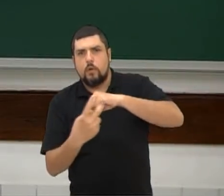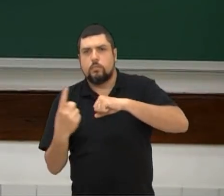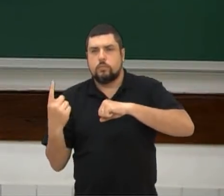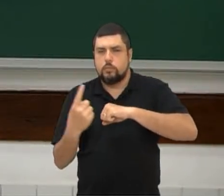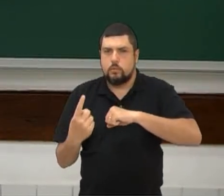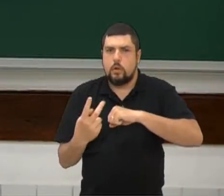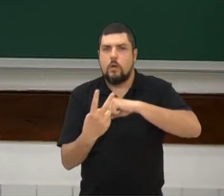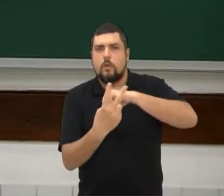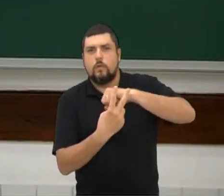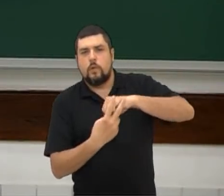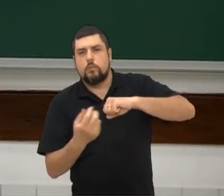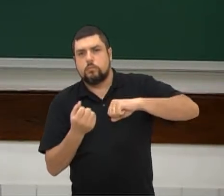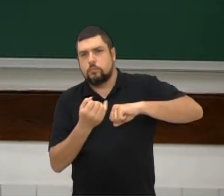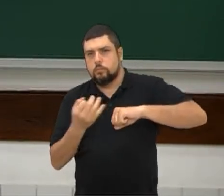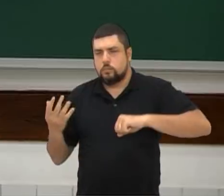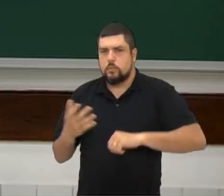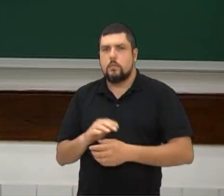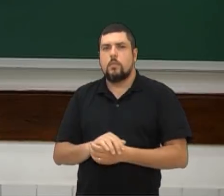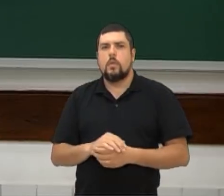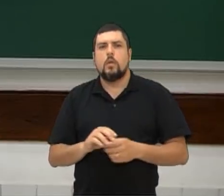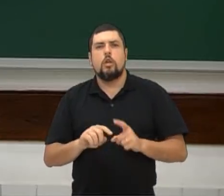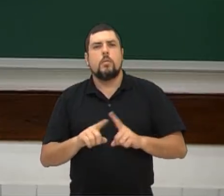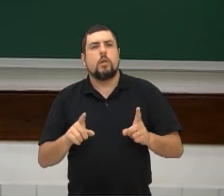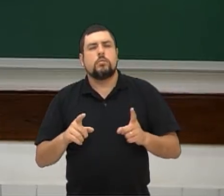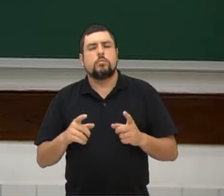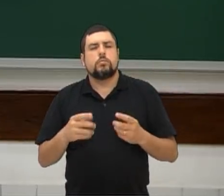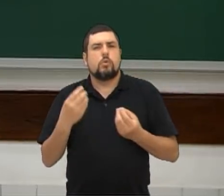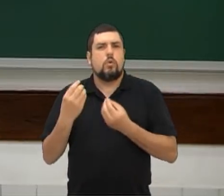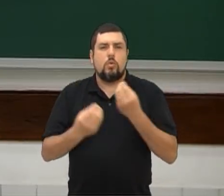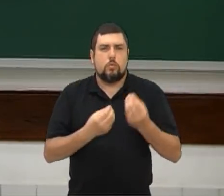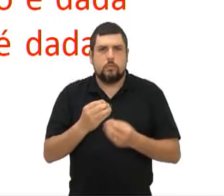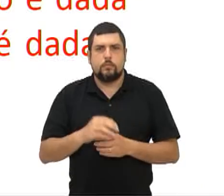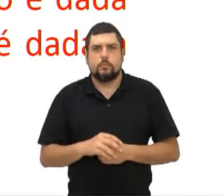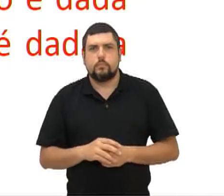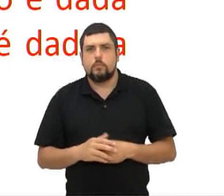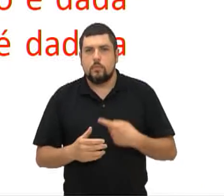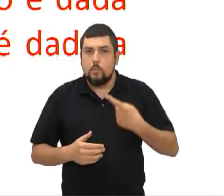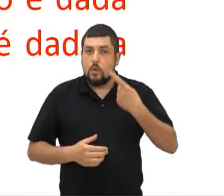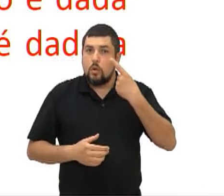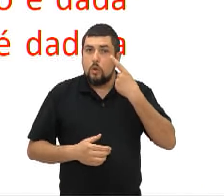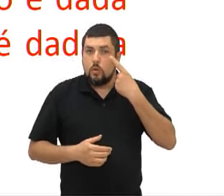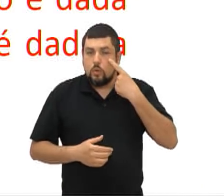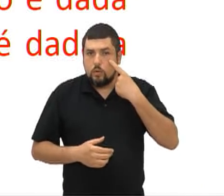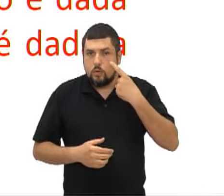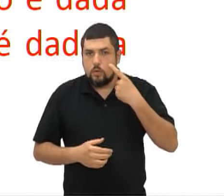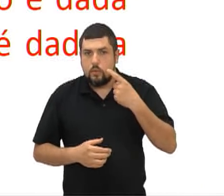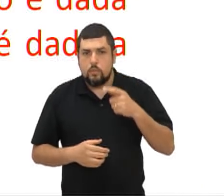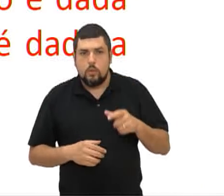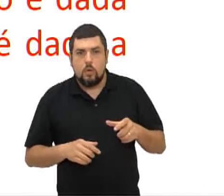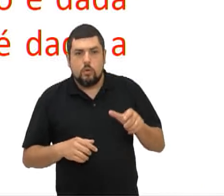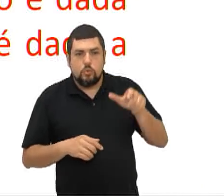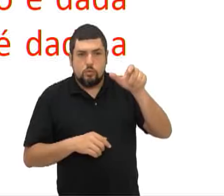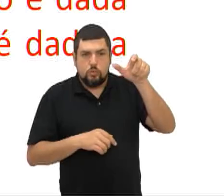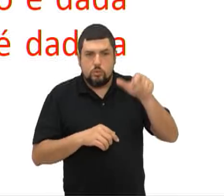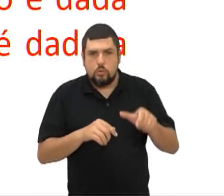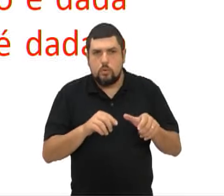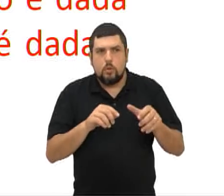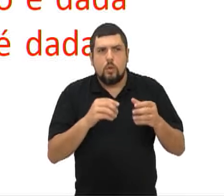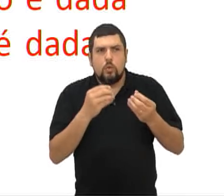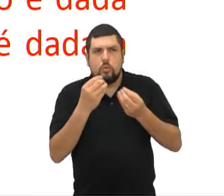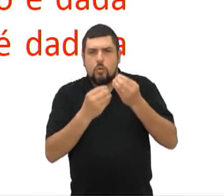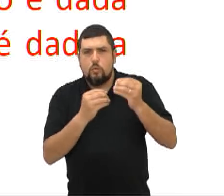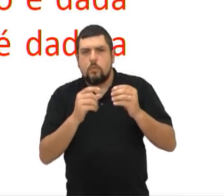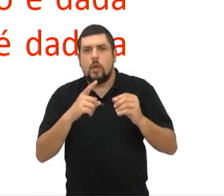Mas o que será que traz de ideia diferente? Olha só, quando os sujeitos são ligados por com, vejam que nos dois eu tenho